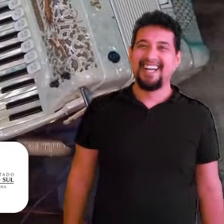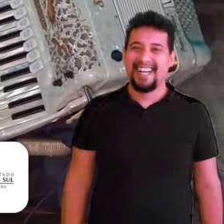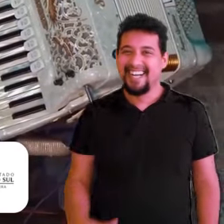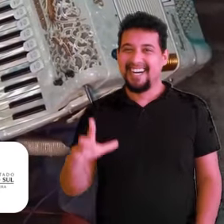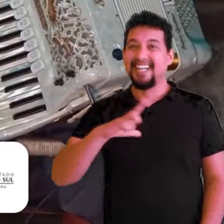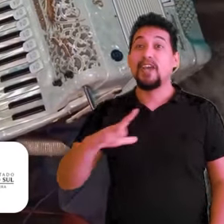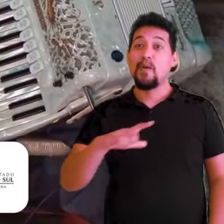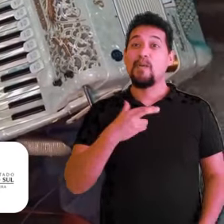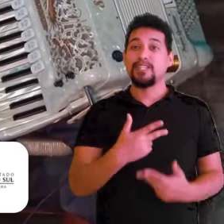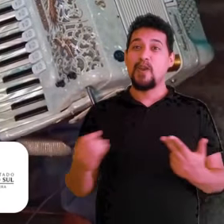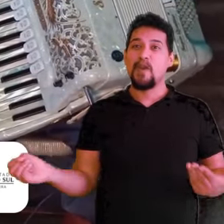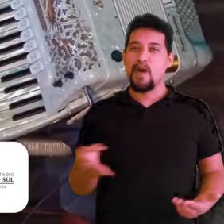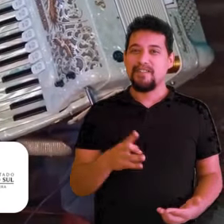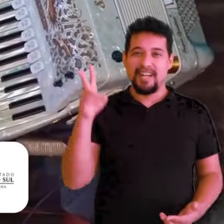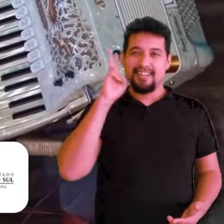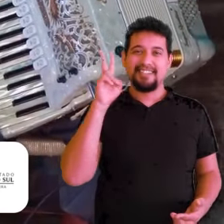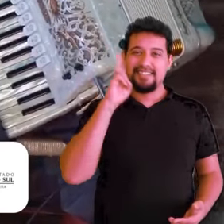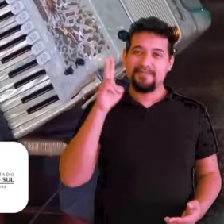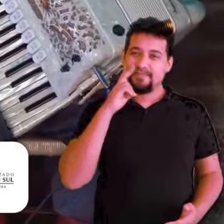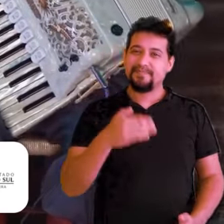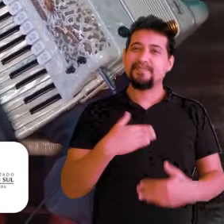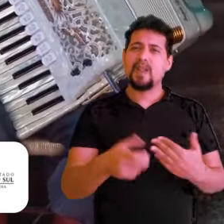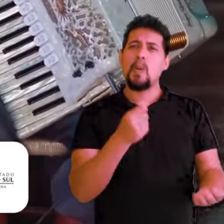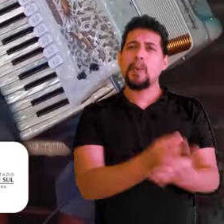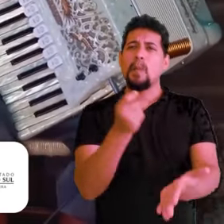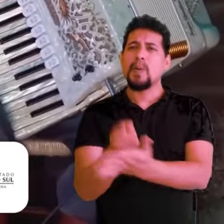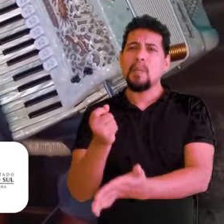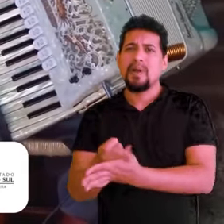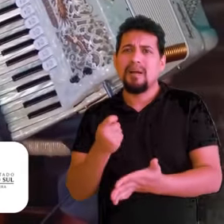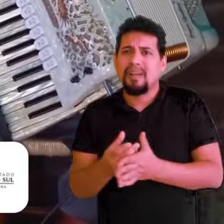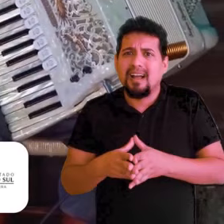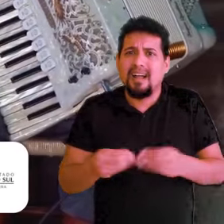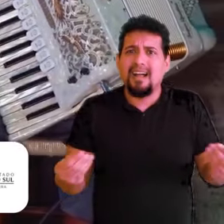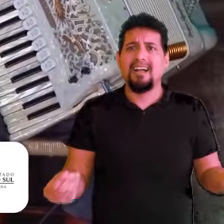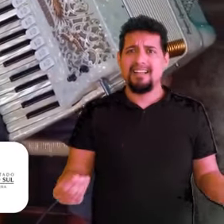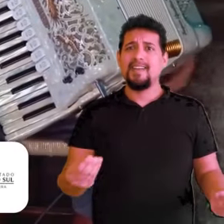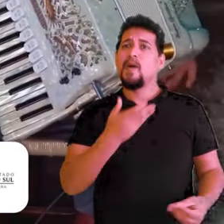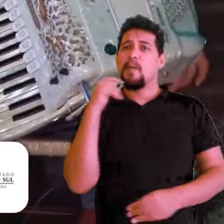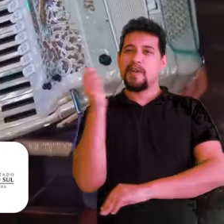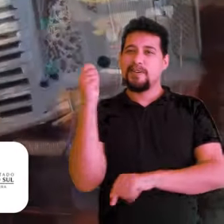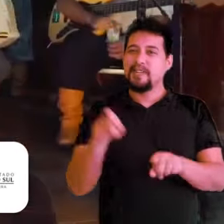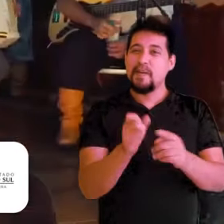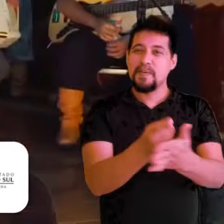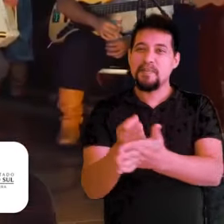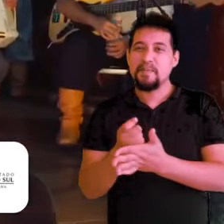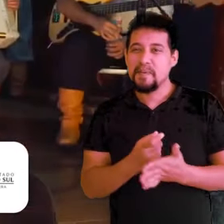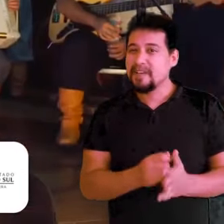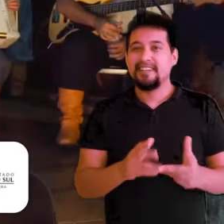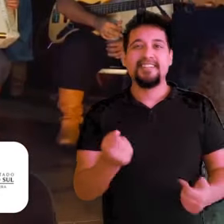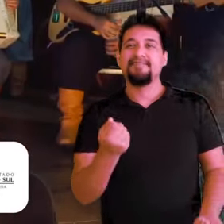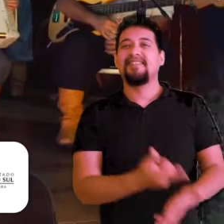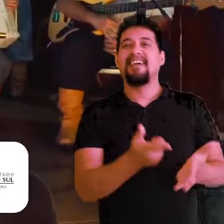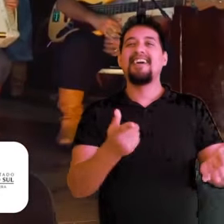livro, ó. Que é novidade aí chegando. Então. É a história do cara que gastou todo o dinheiro, eu, o Gaúcho da Fronteira, gastamos todo o dinheiro da